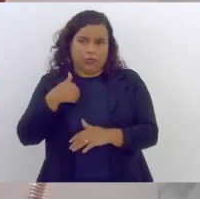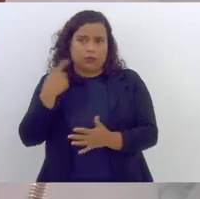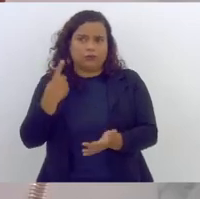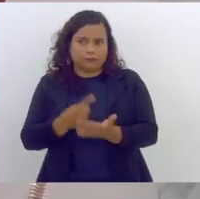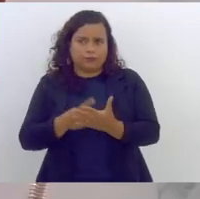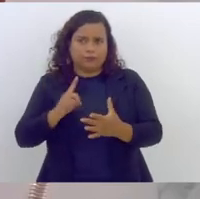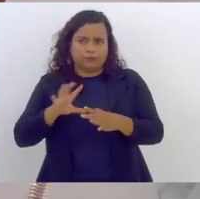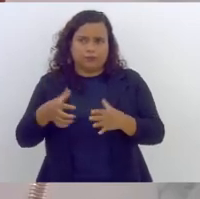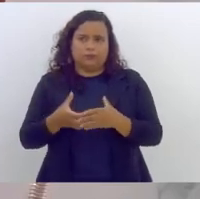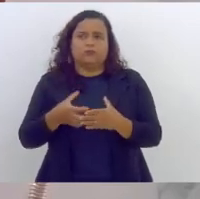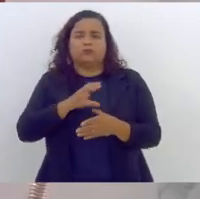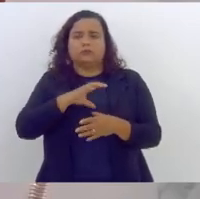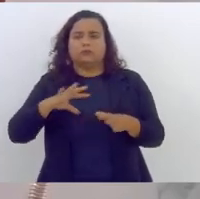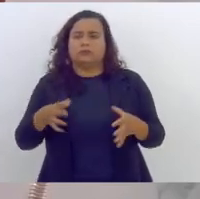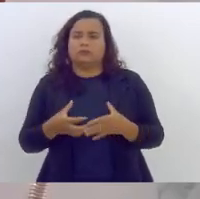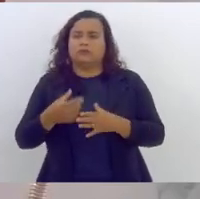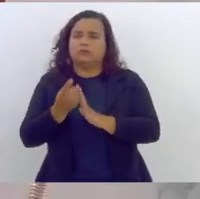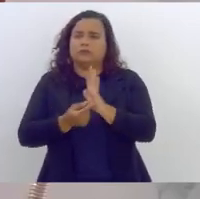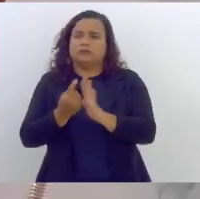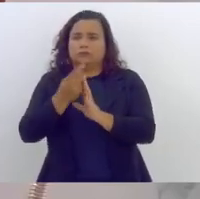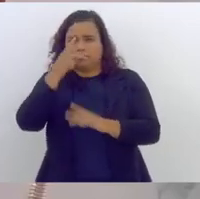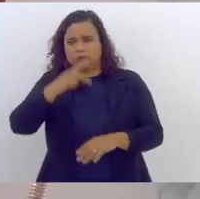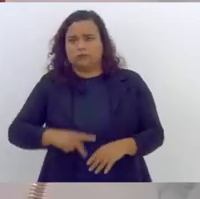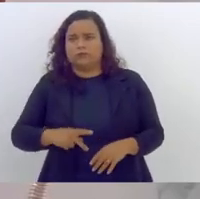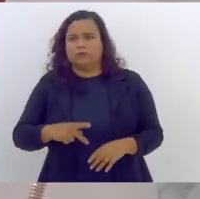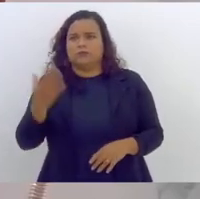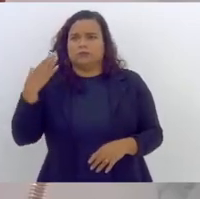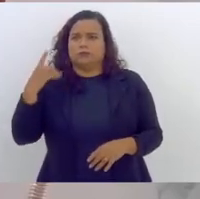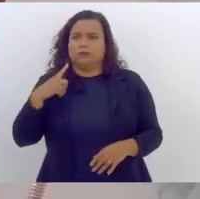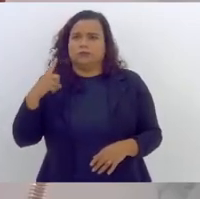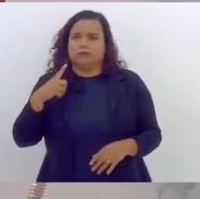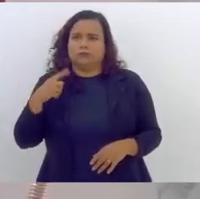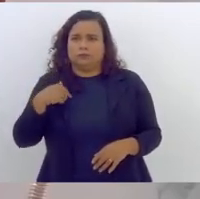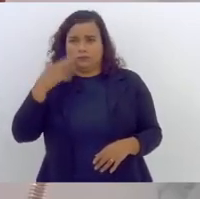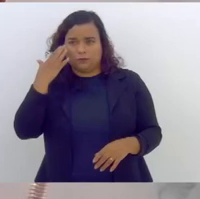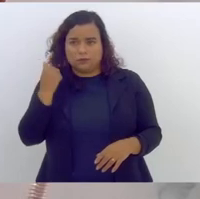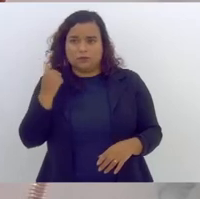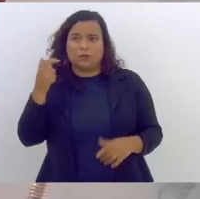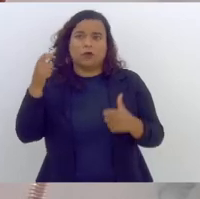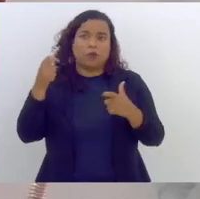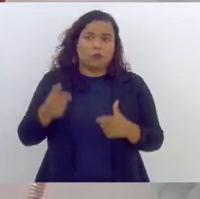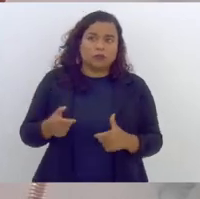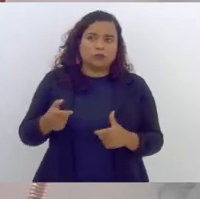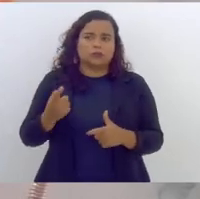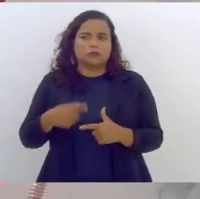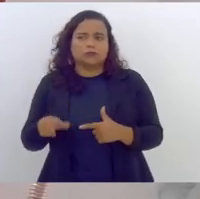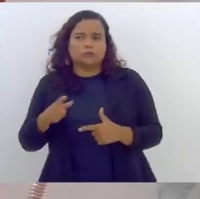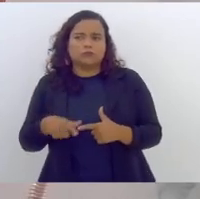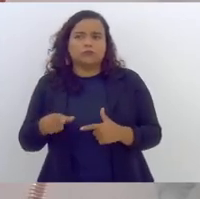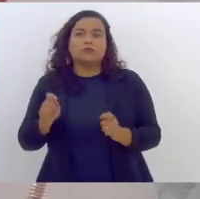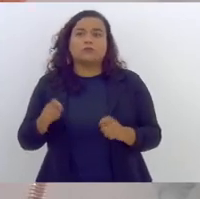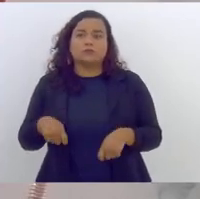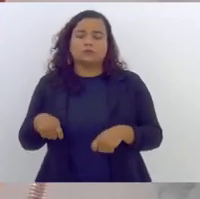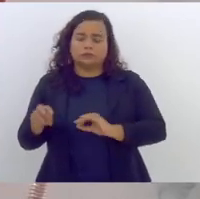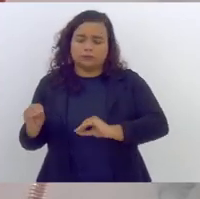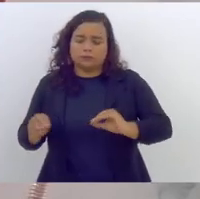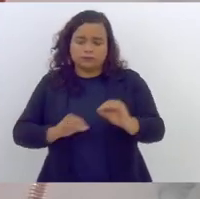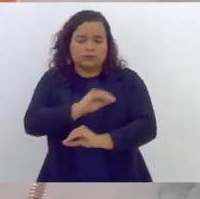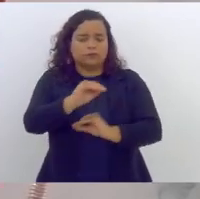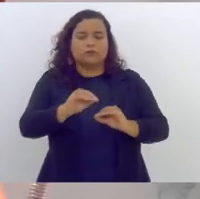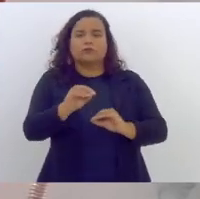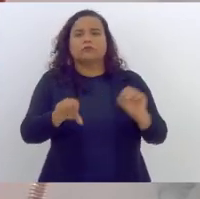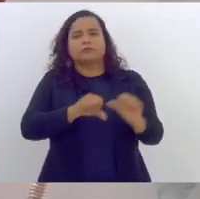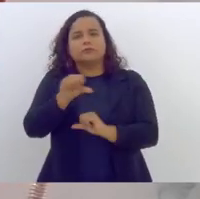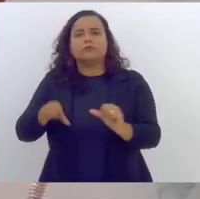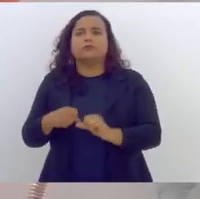membro da comissão de orçamento presidente da Comissão de orçamento que fui eu sei onde há possibilidade de remanejamento de